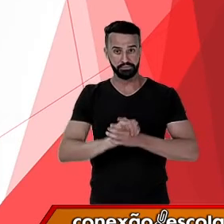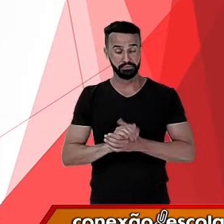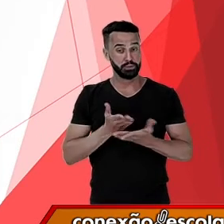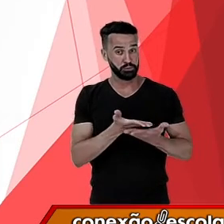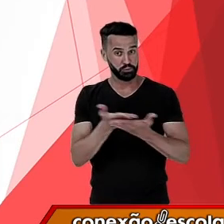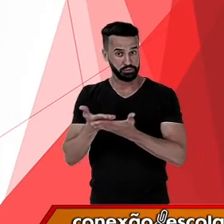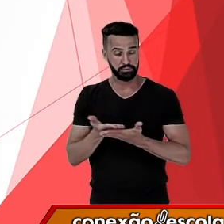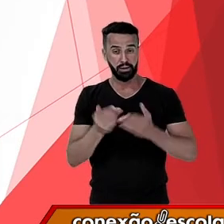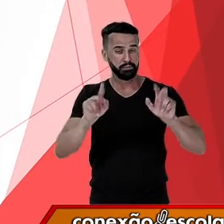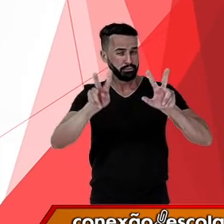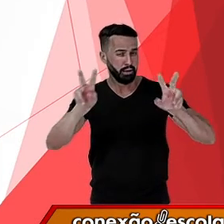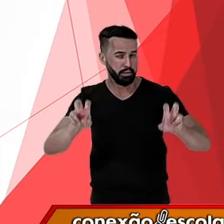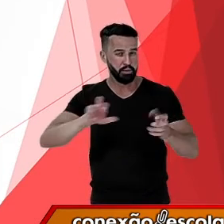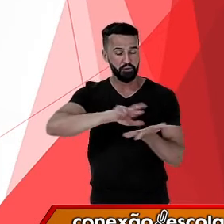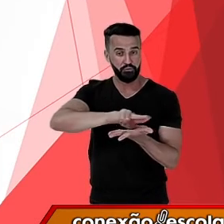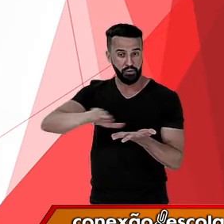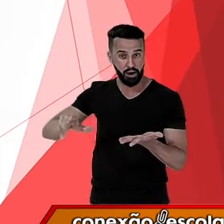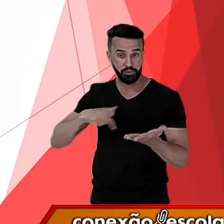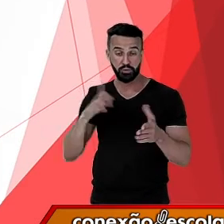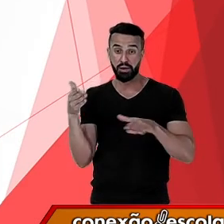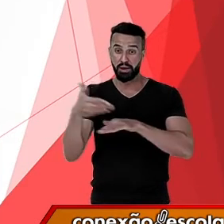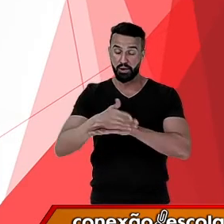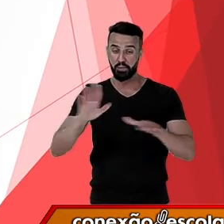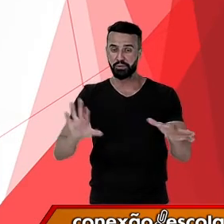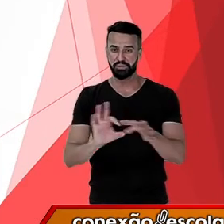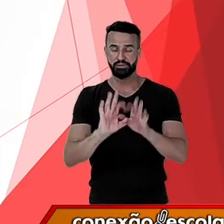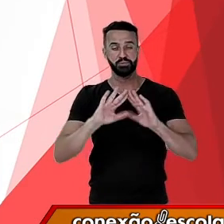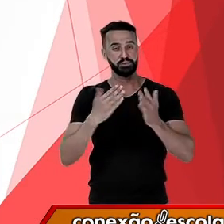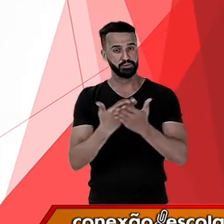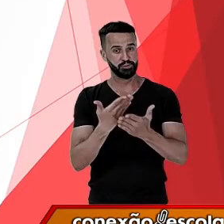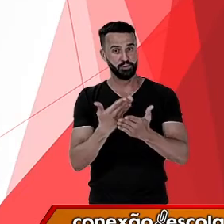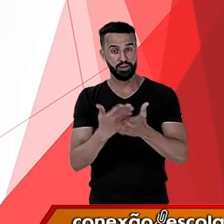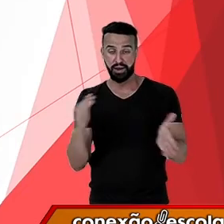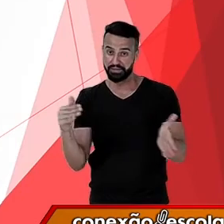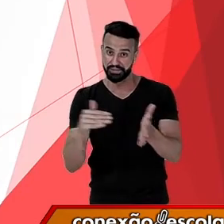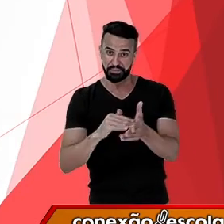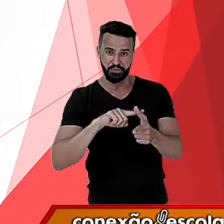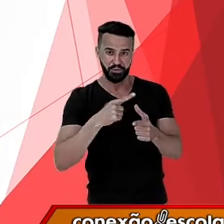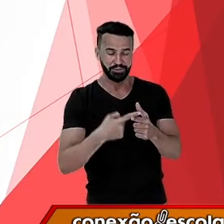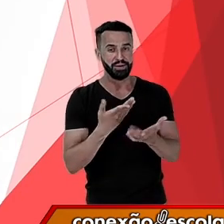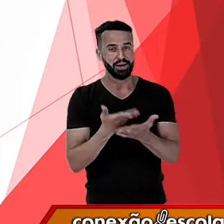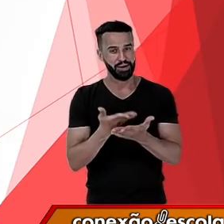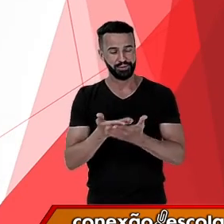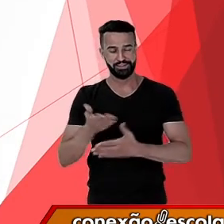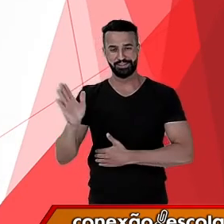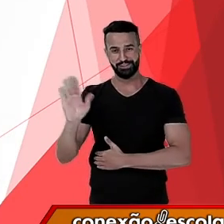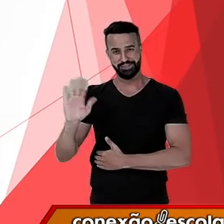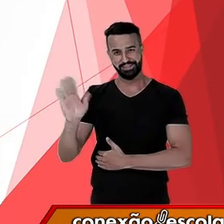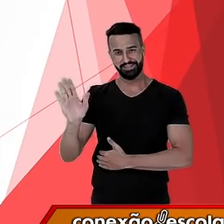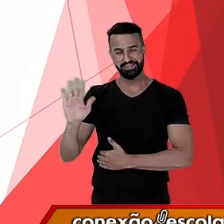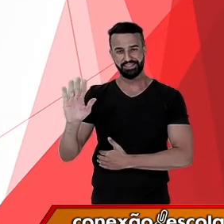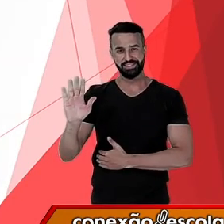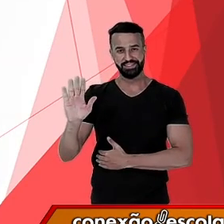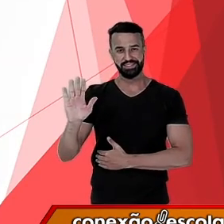esses assuntos e outros mais, acesse o portal Conexão Escola. E até a nossa próxima aula. Tchau, tchau!